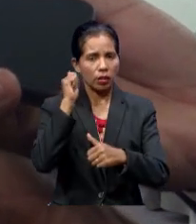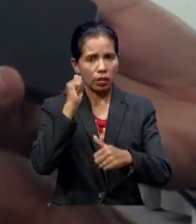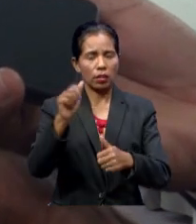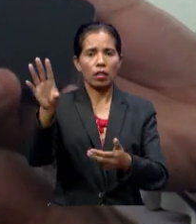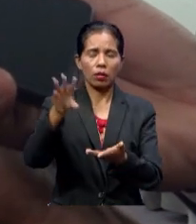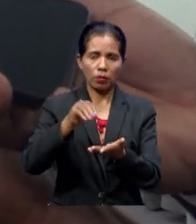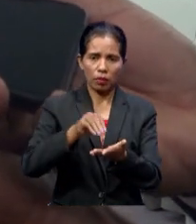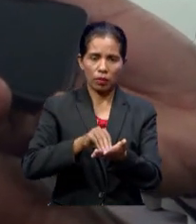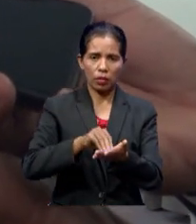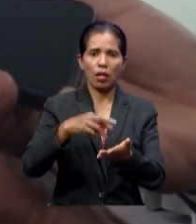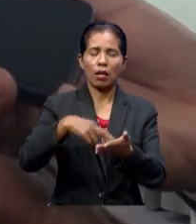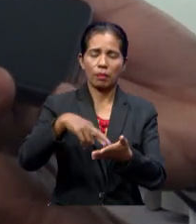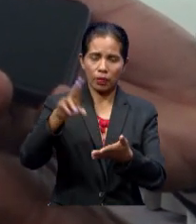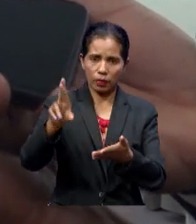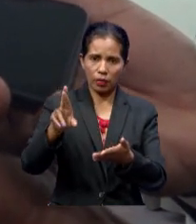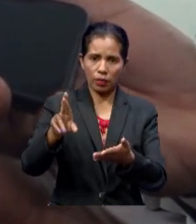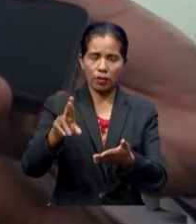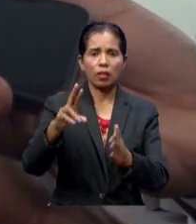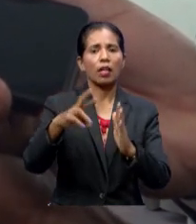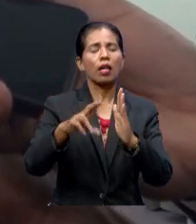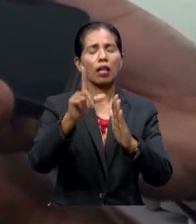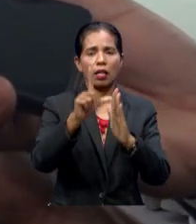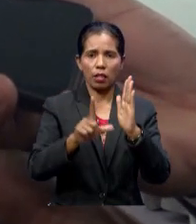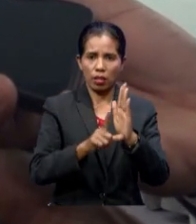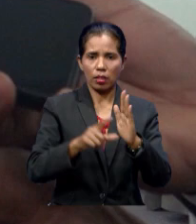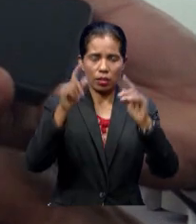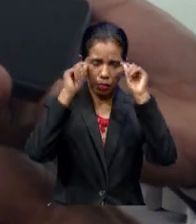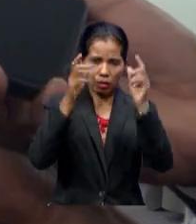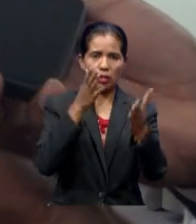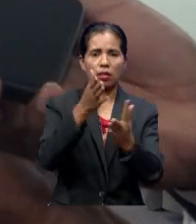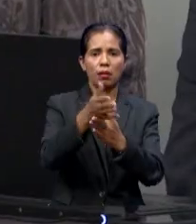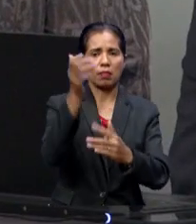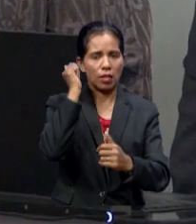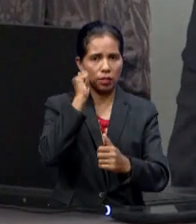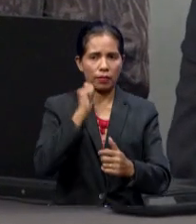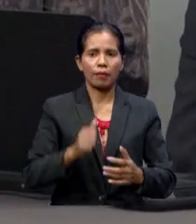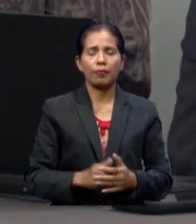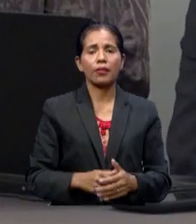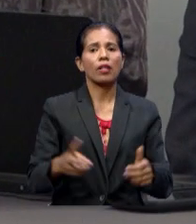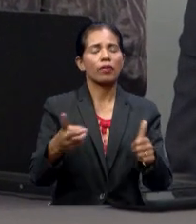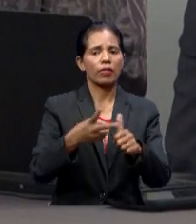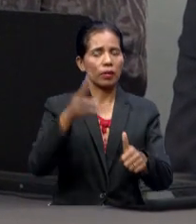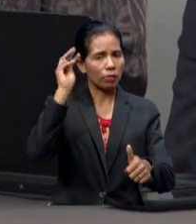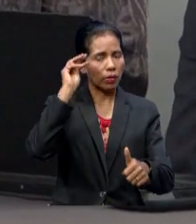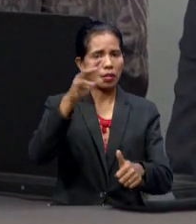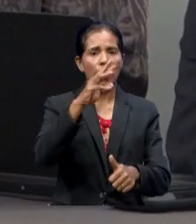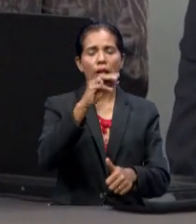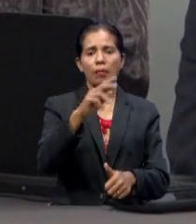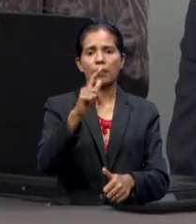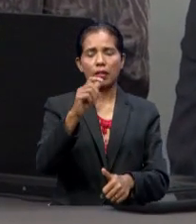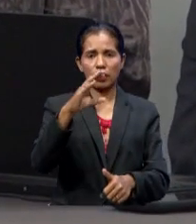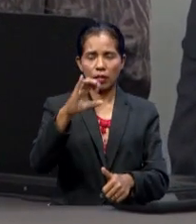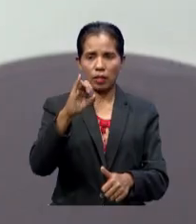adopta ona ao aprova ona roteiro Timor Leste nia adesão ba ASEAN. Vice-ministro Comércio Augusto